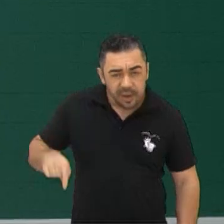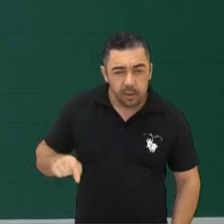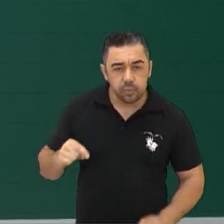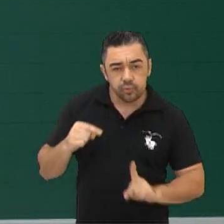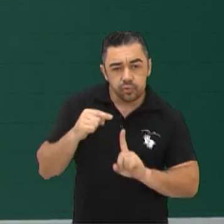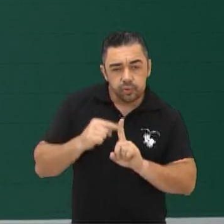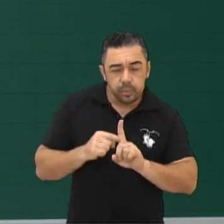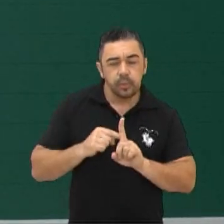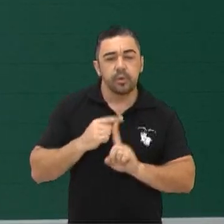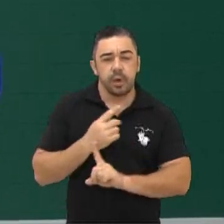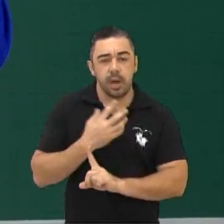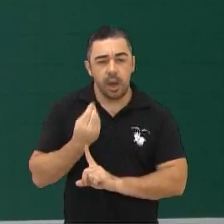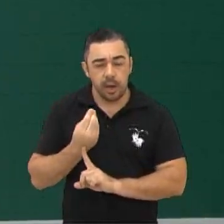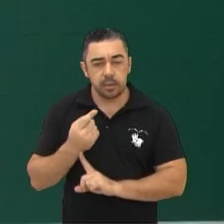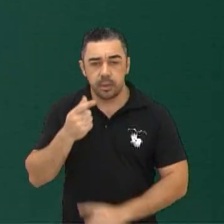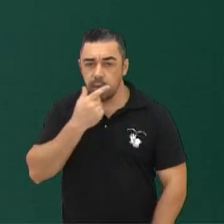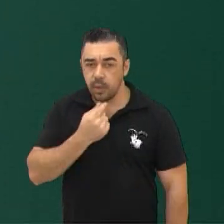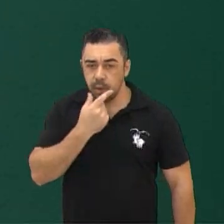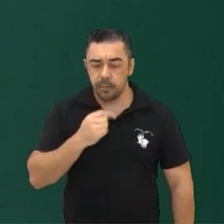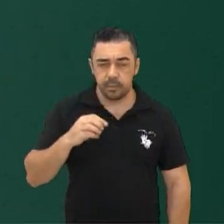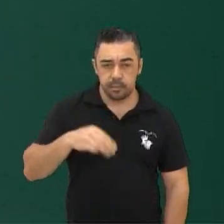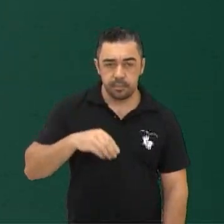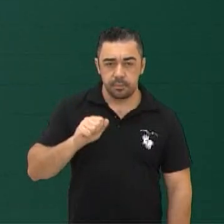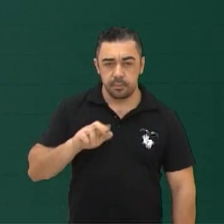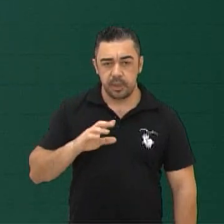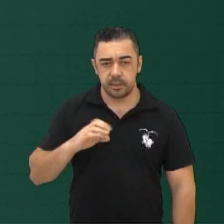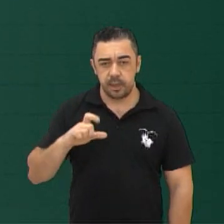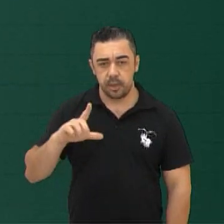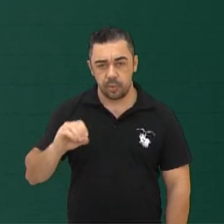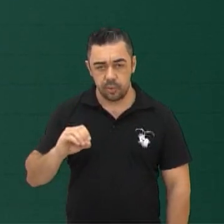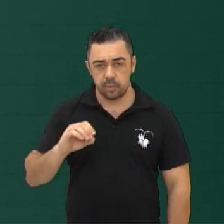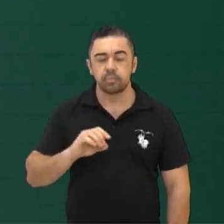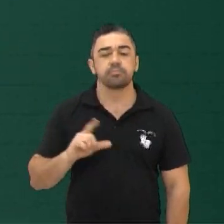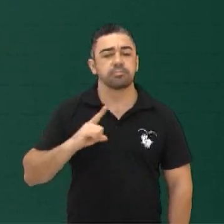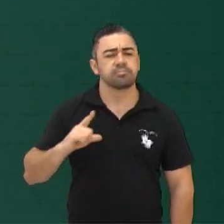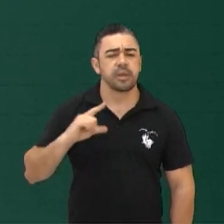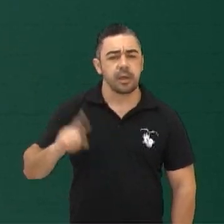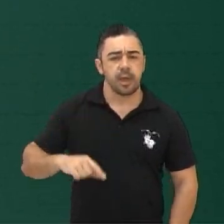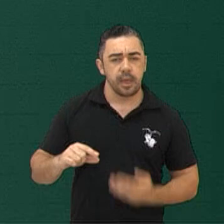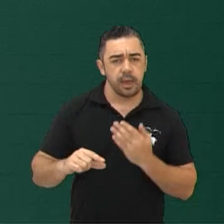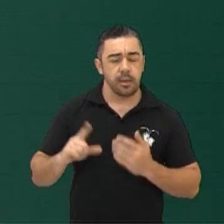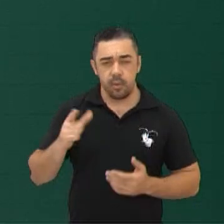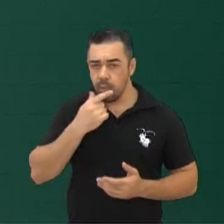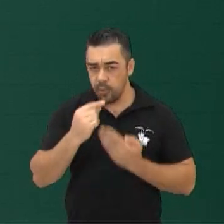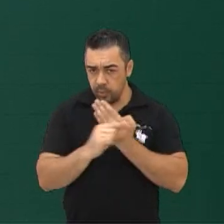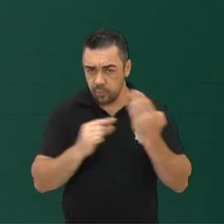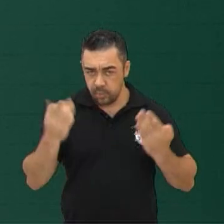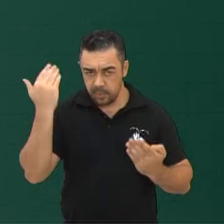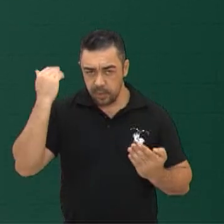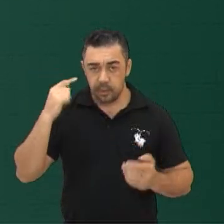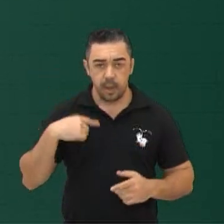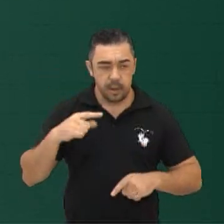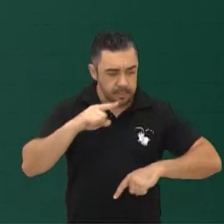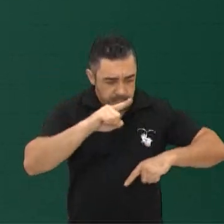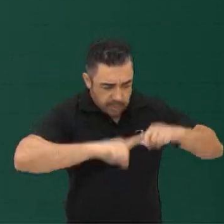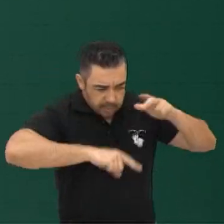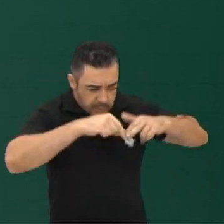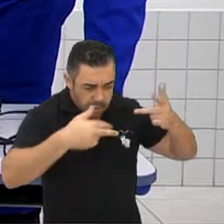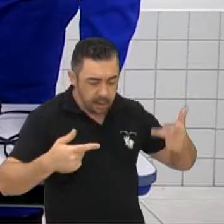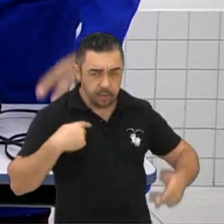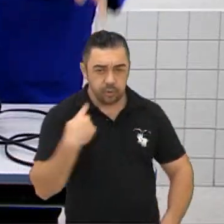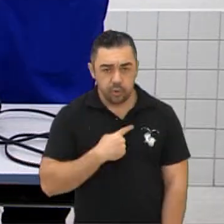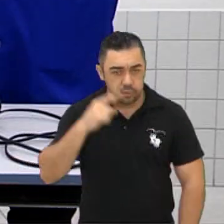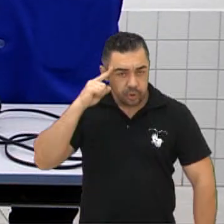tipo de arte feita pelo Marcel Duchamp, que é um artista da época. Ele pegou objetos do cotidiano, colocou